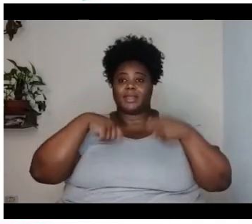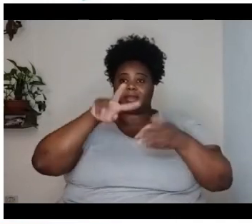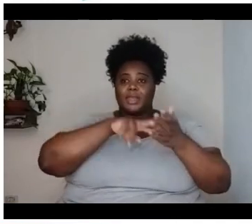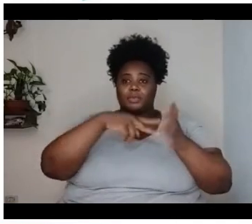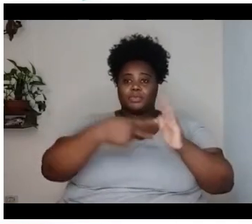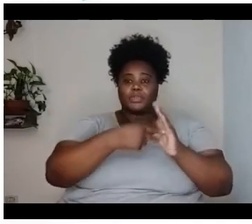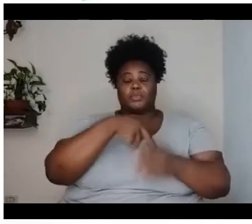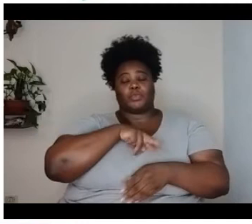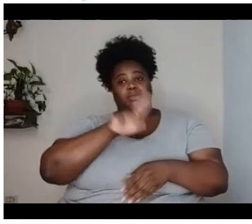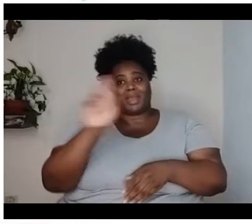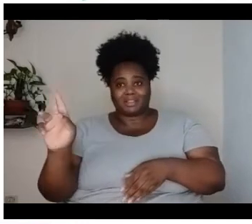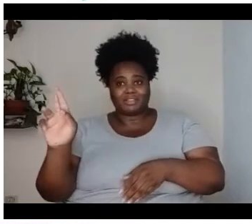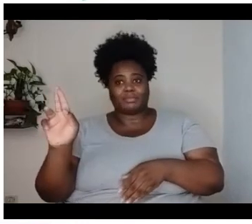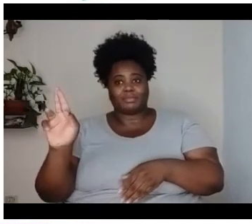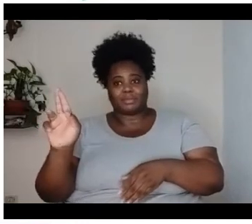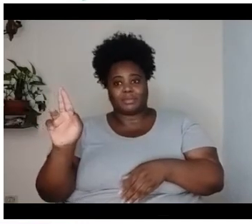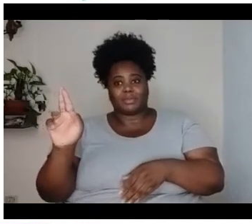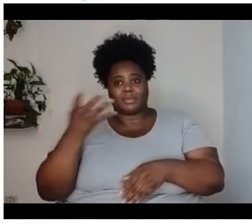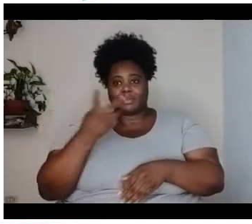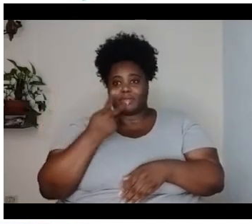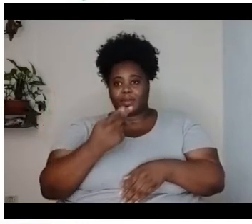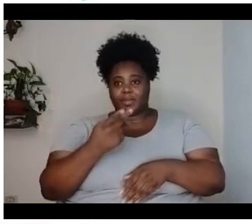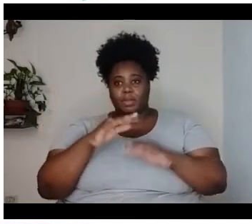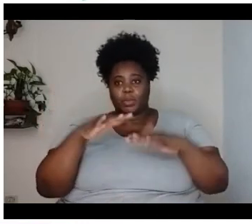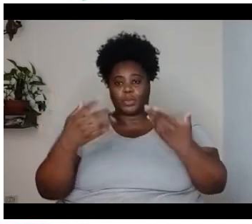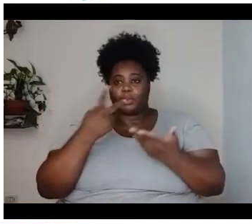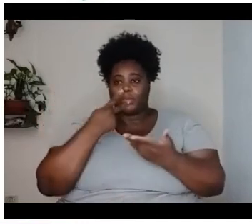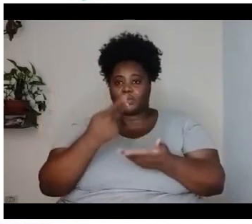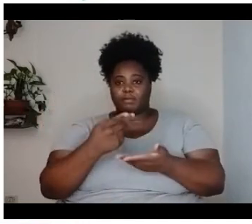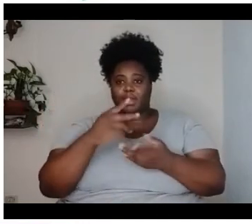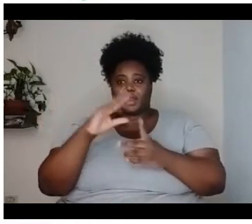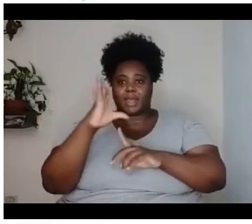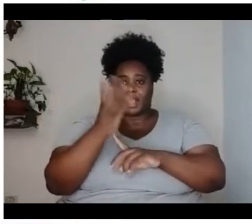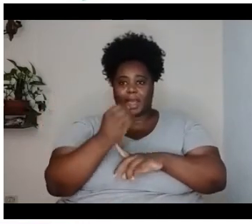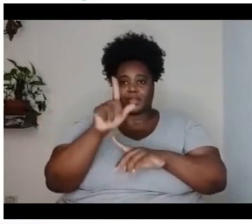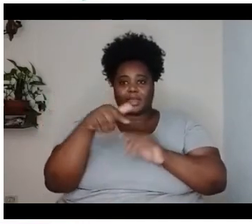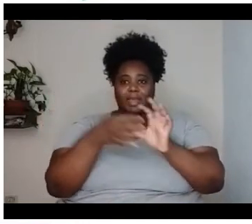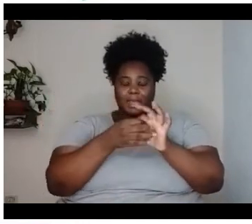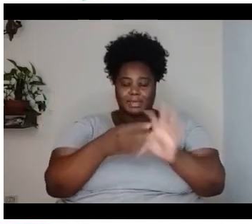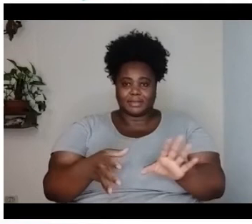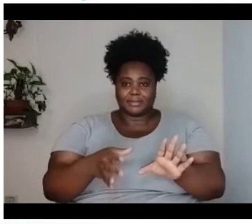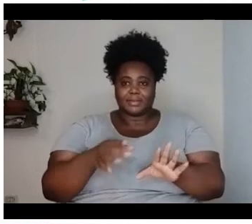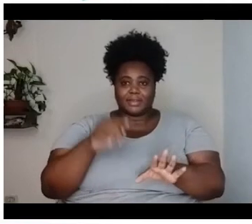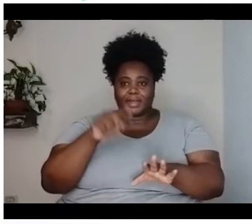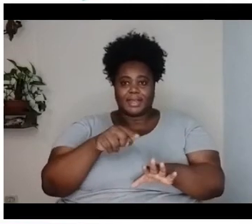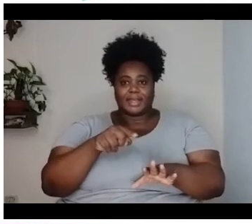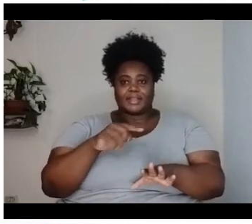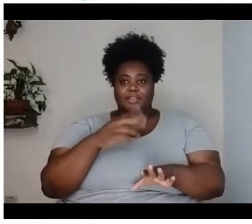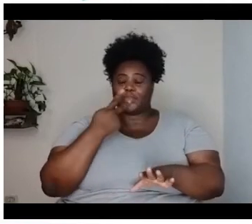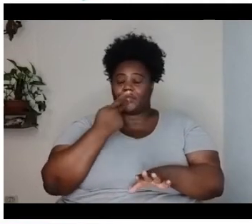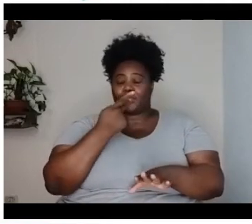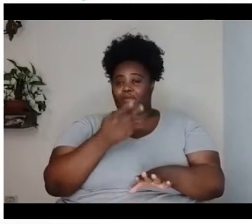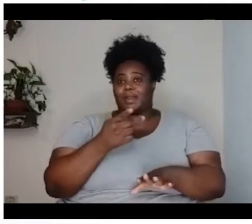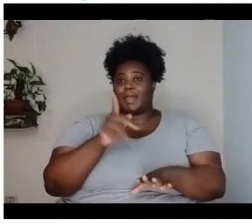religião. Eu queria só fazer um adendo. Gente, quando eu falo que a arte é livre, ela não quer dizer que ela tenha